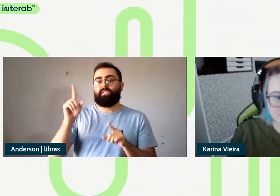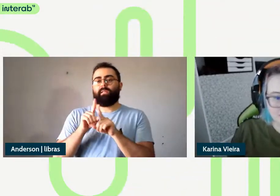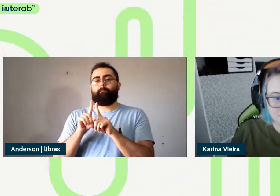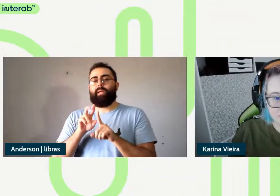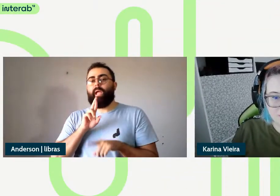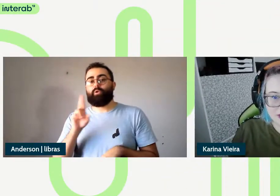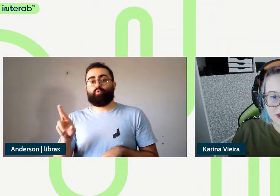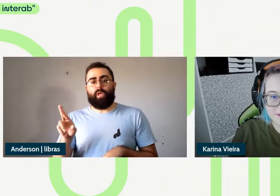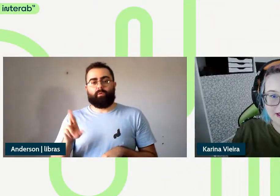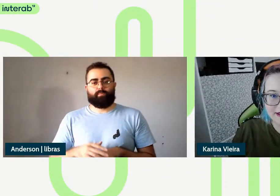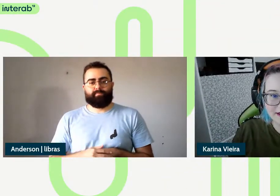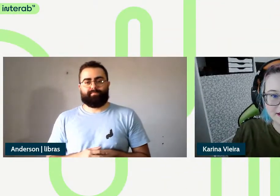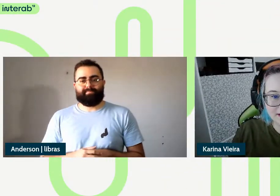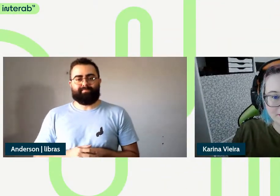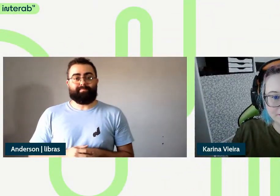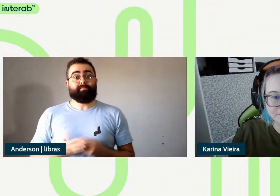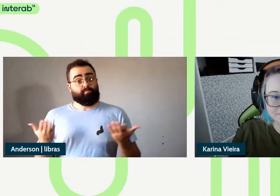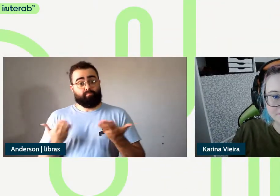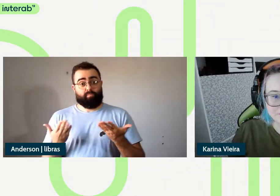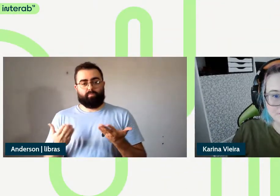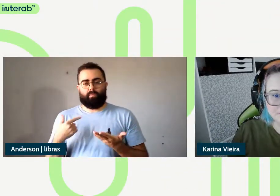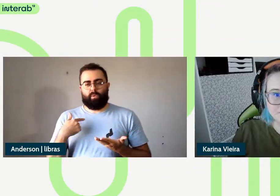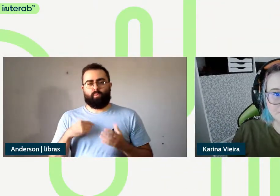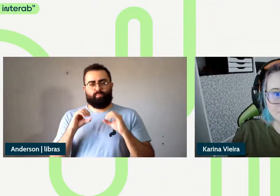vou compartilhar minha tela aqui